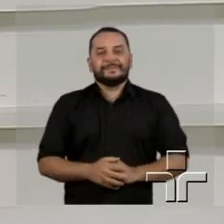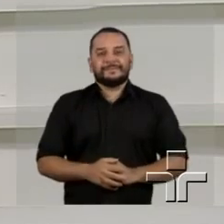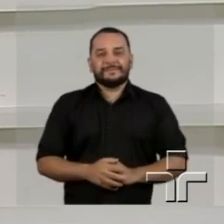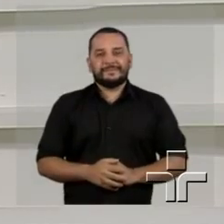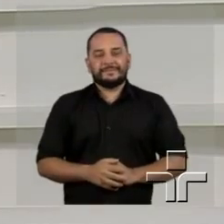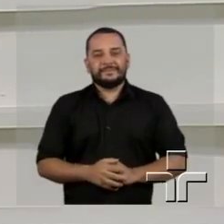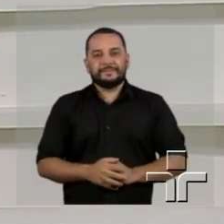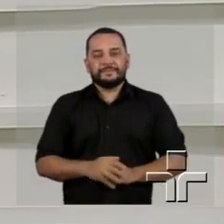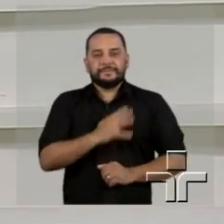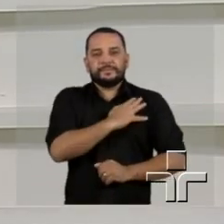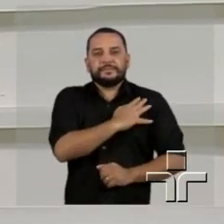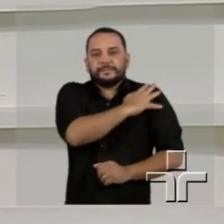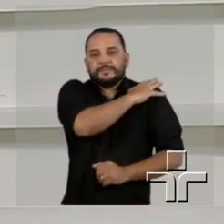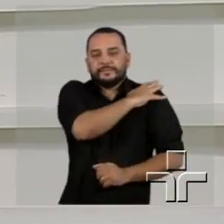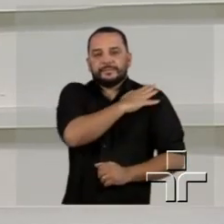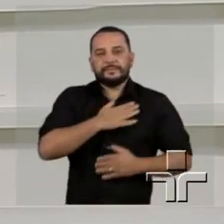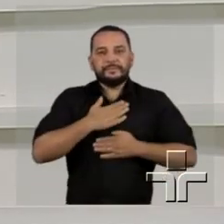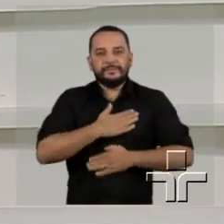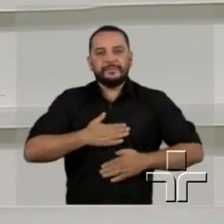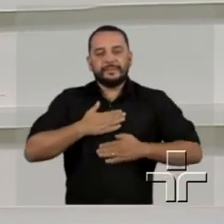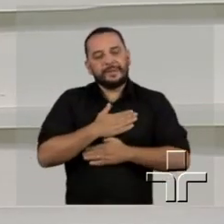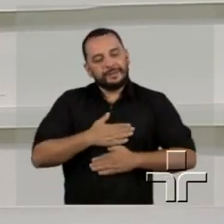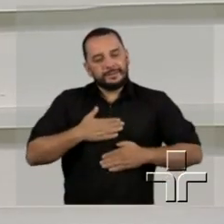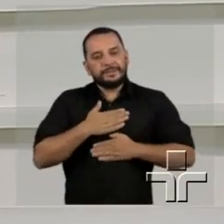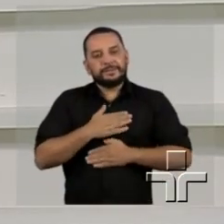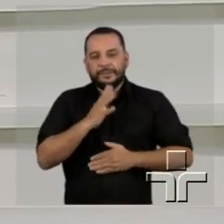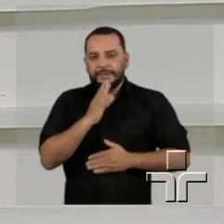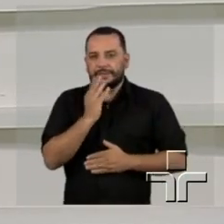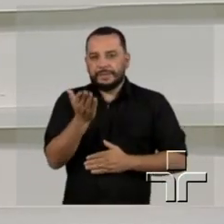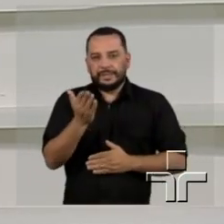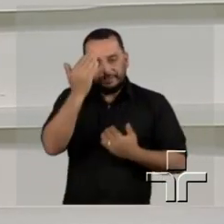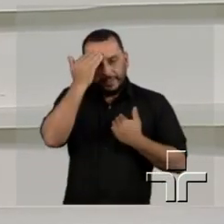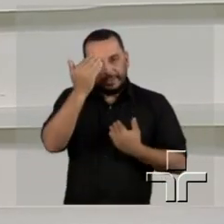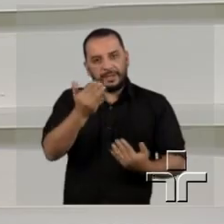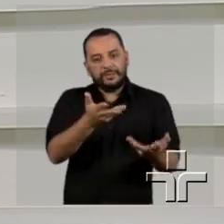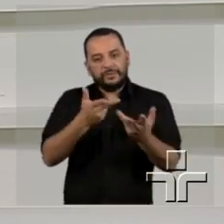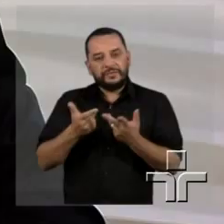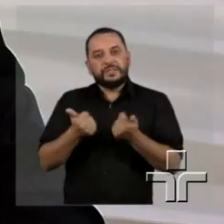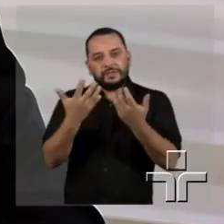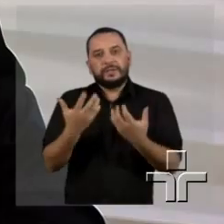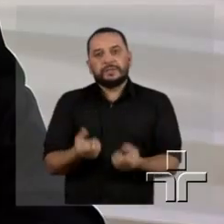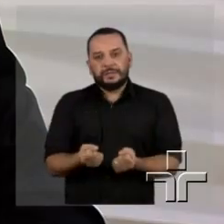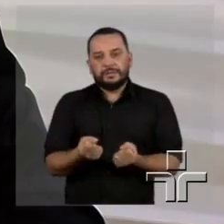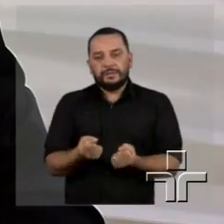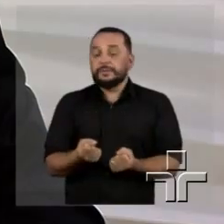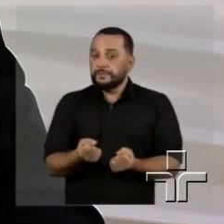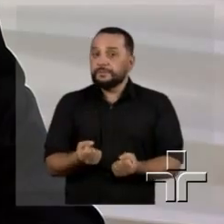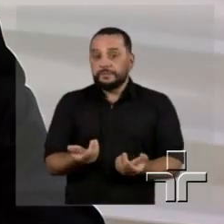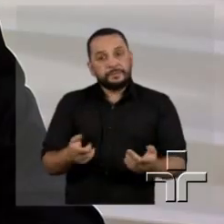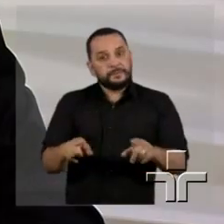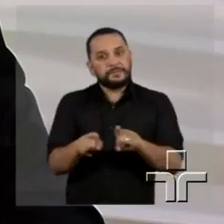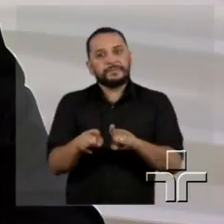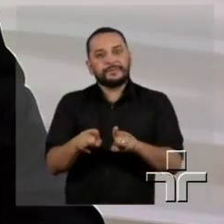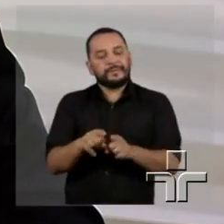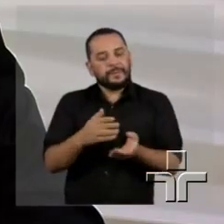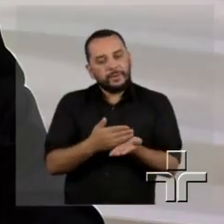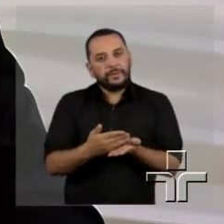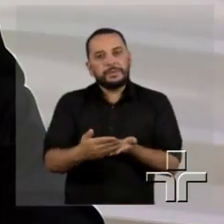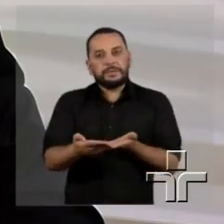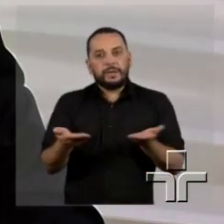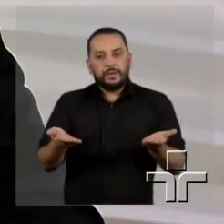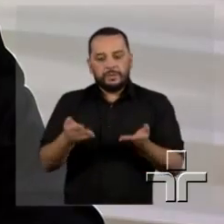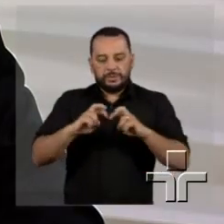TV Cultura, pelas emissoras afiliadas, pelo nosso canal no YouTube e pela nossa página no Facebook, também no nosso perfil